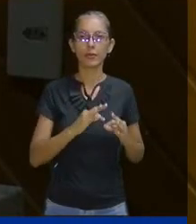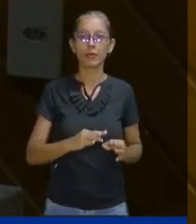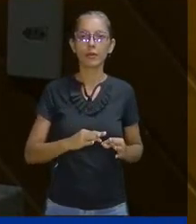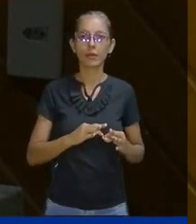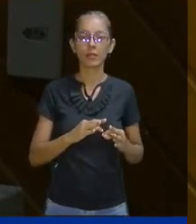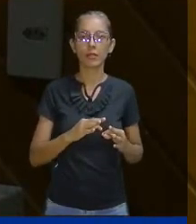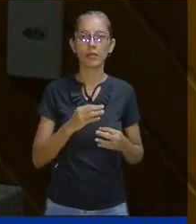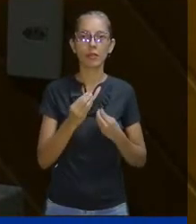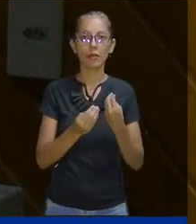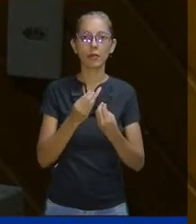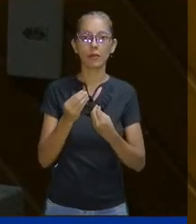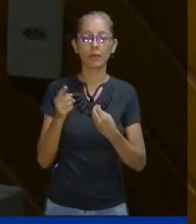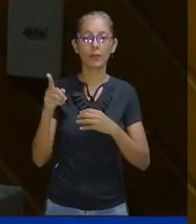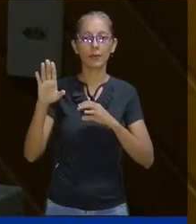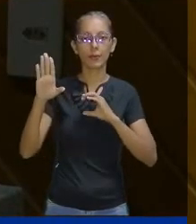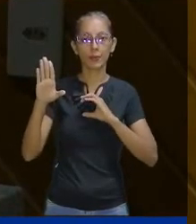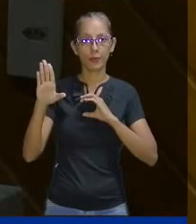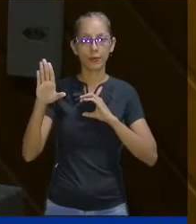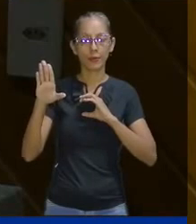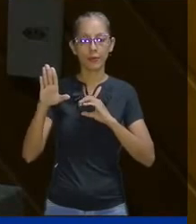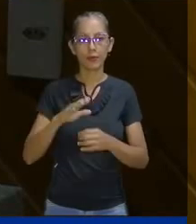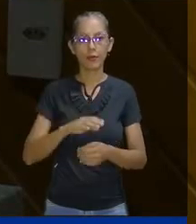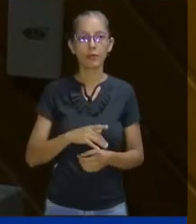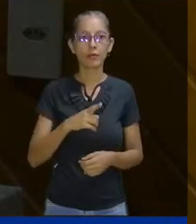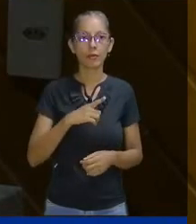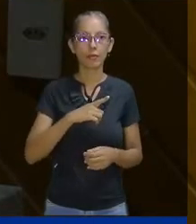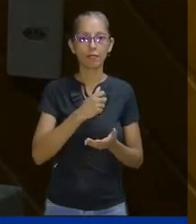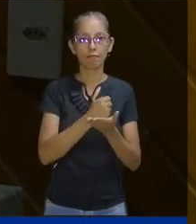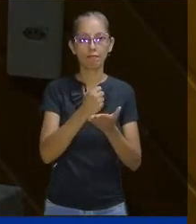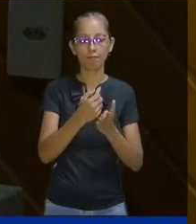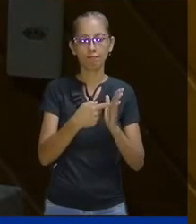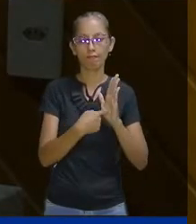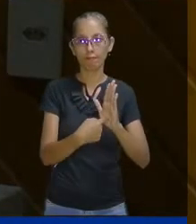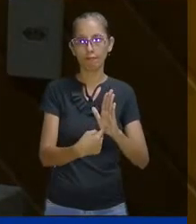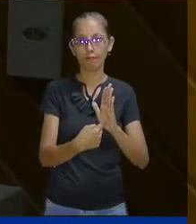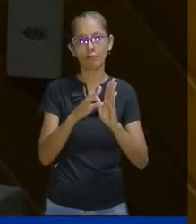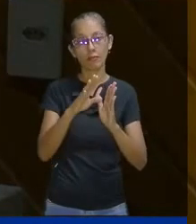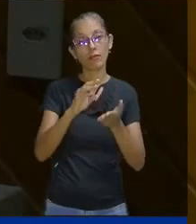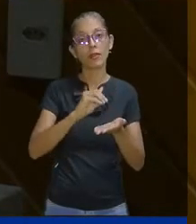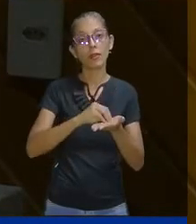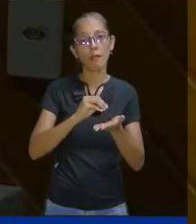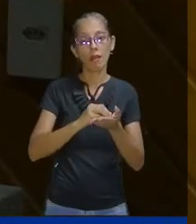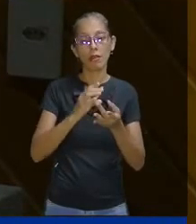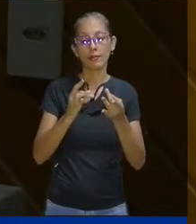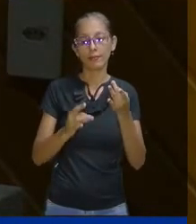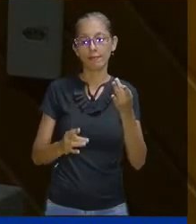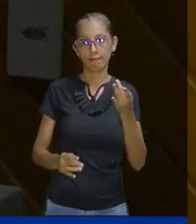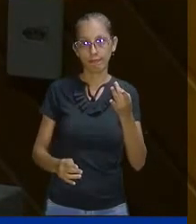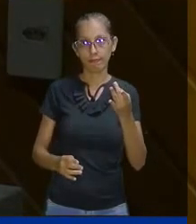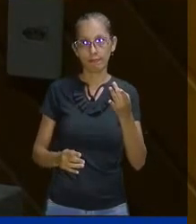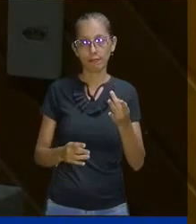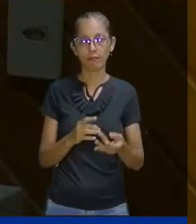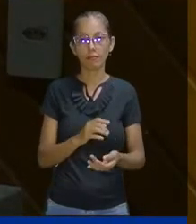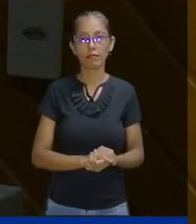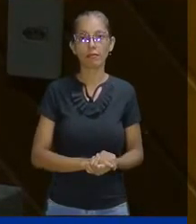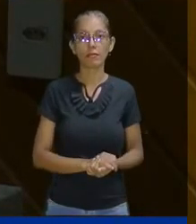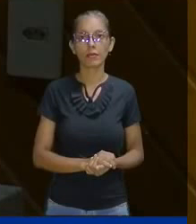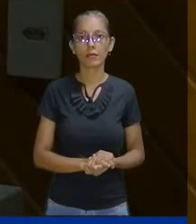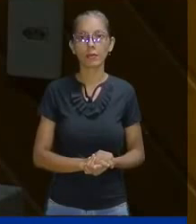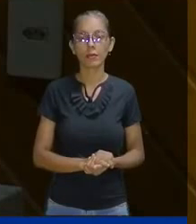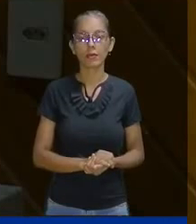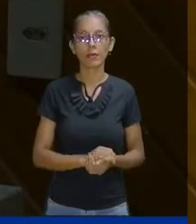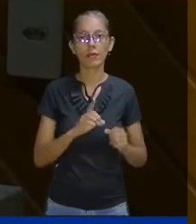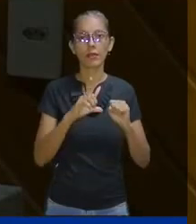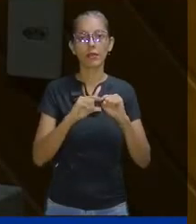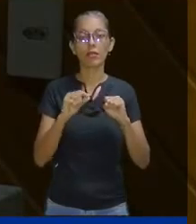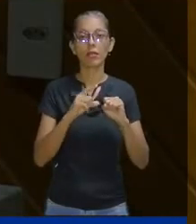se verifica que a candidata, apesar do registro de tais dívidas, não apresentou qualquer justificativa e nem atendeu os ditames do parágrafo 3º